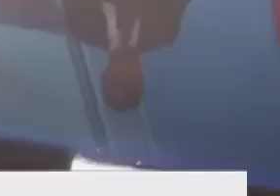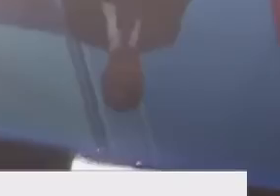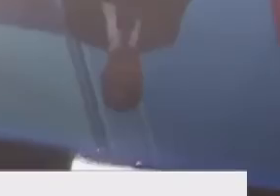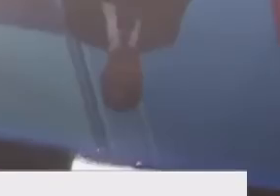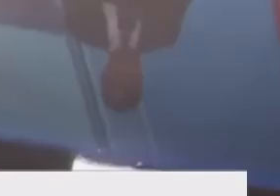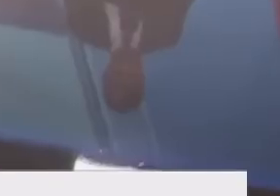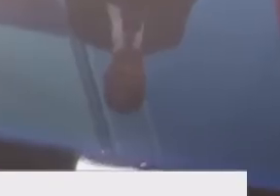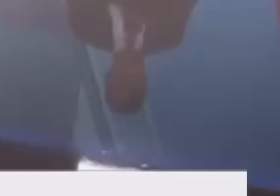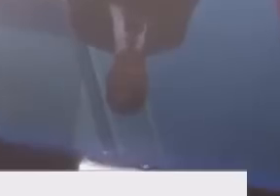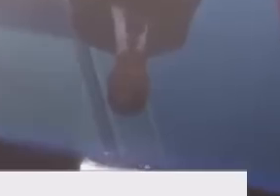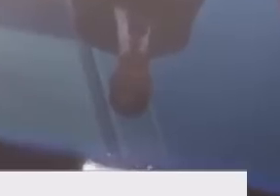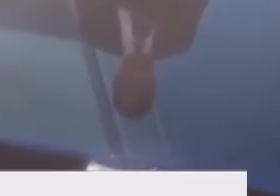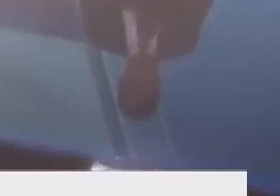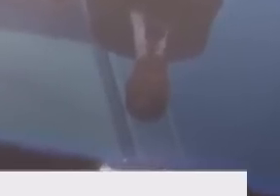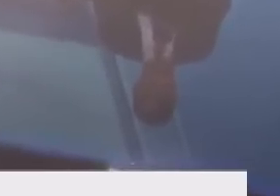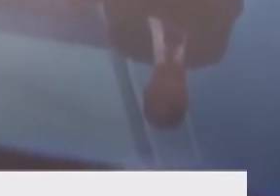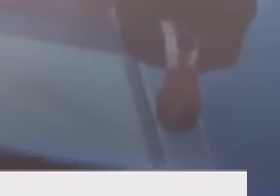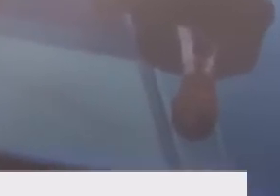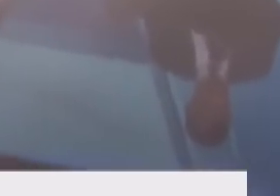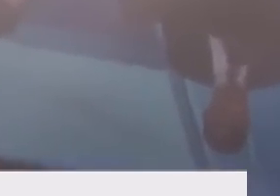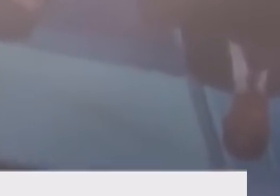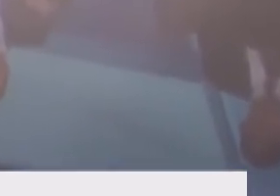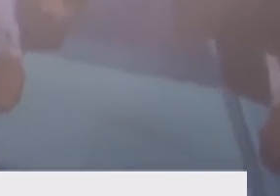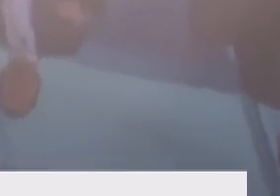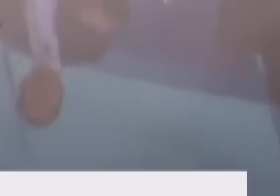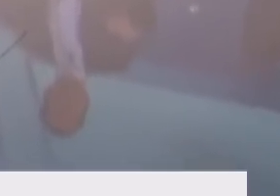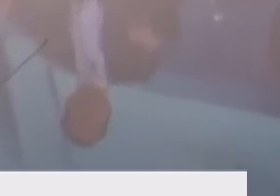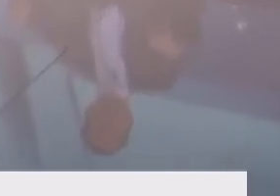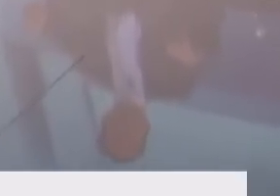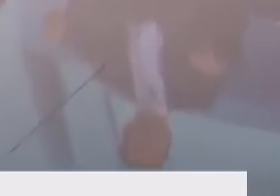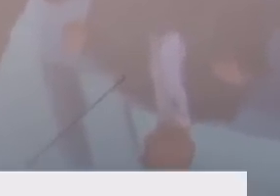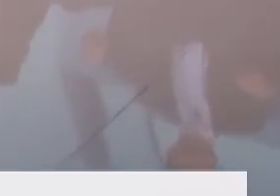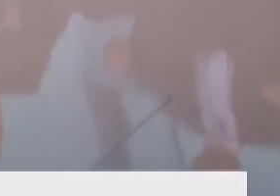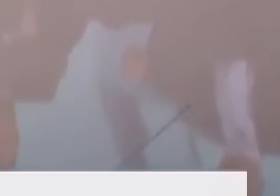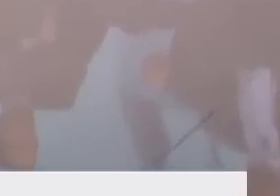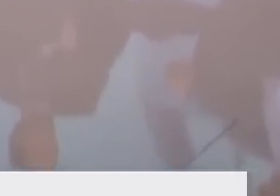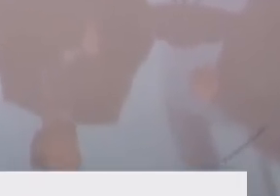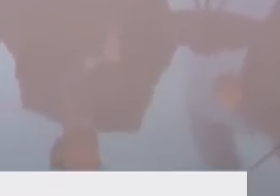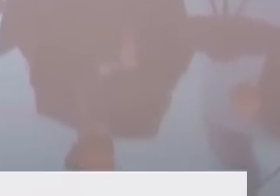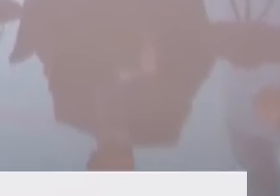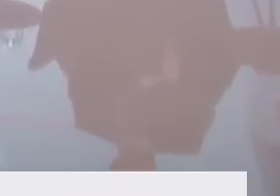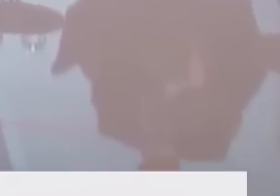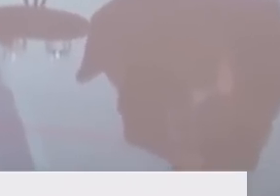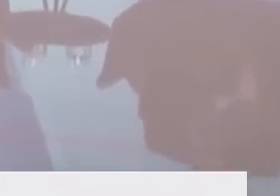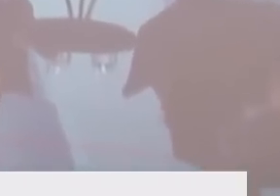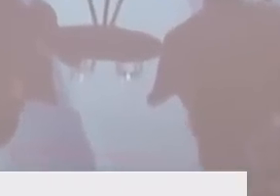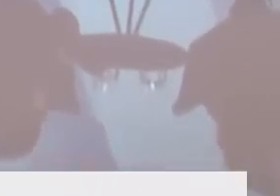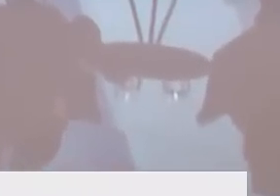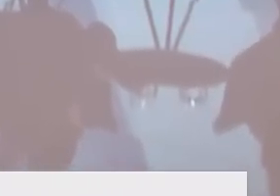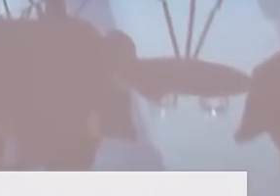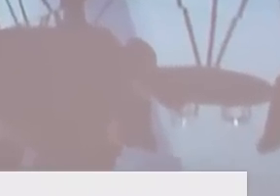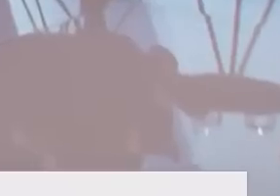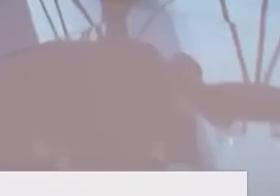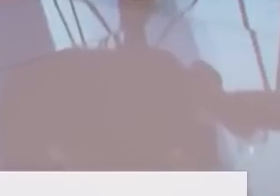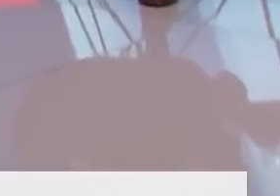Bruno Pinheiro para conversar com ele. O Bruno é quem está acompanhando toda essa história e vai trazer informações quentinhas para a gente agora.